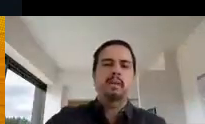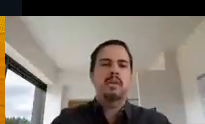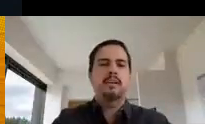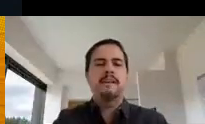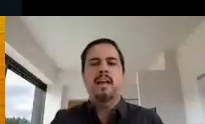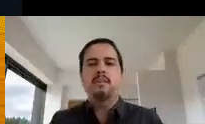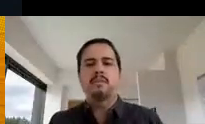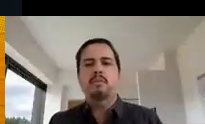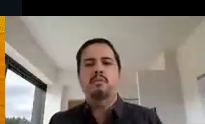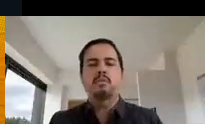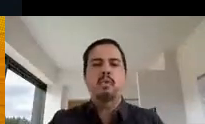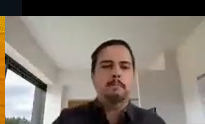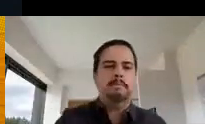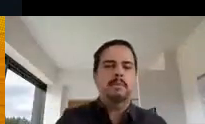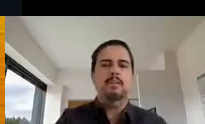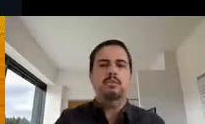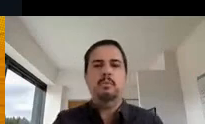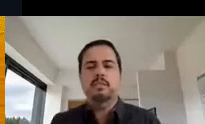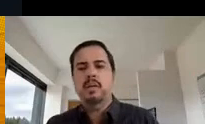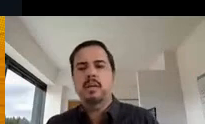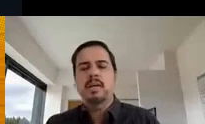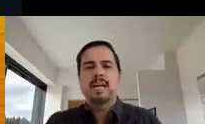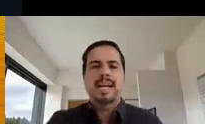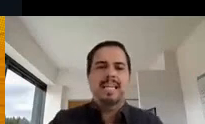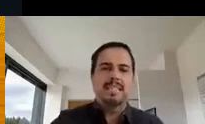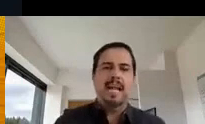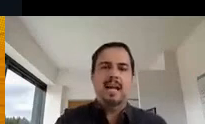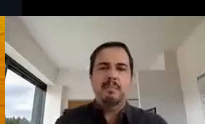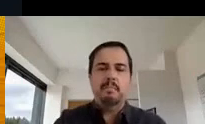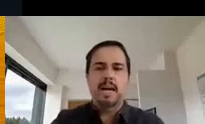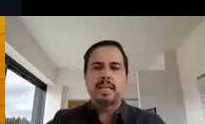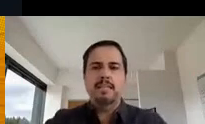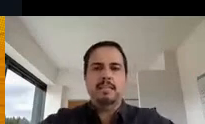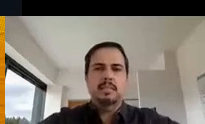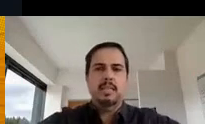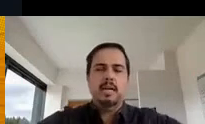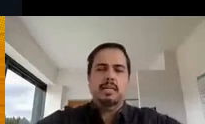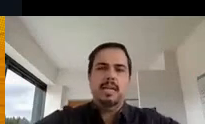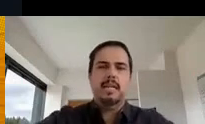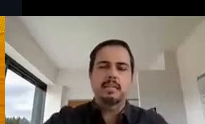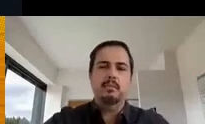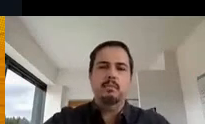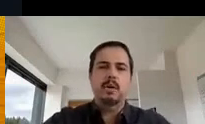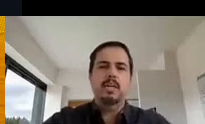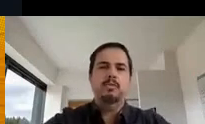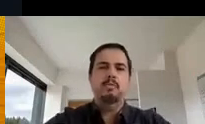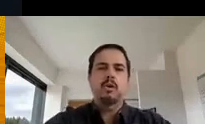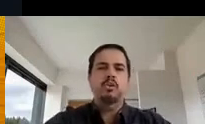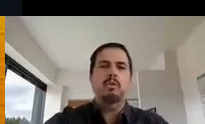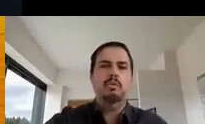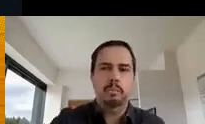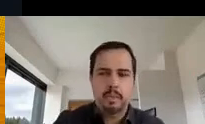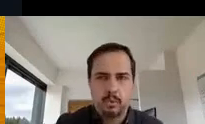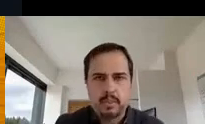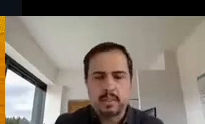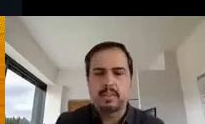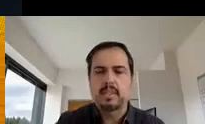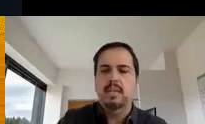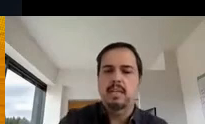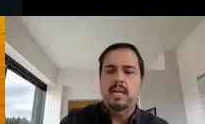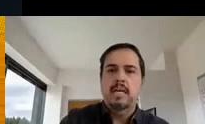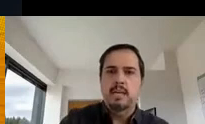de informações. As informações começam a flutuar, elas começam a entrar mais no